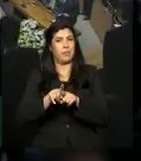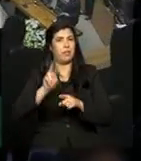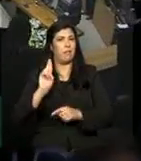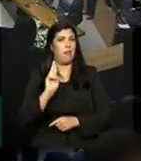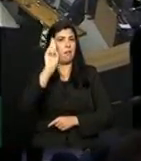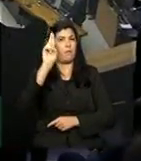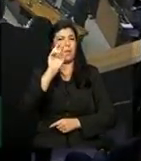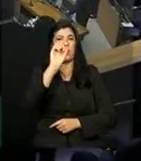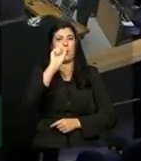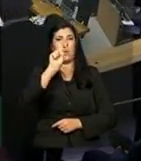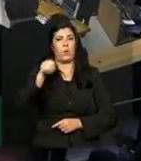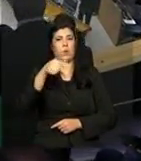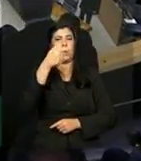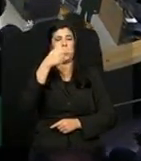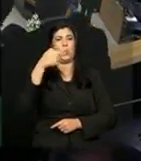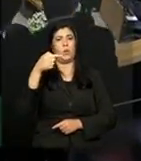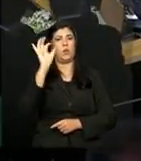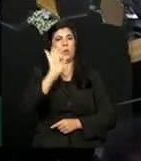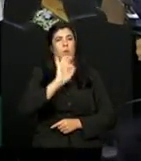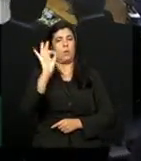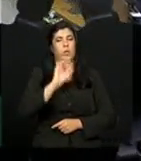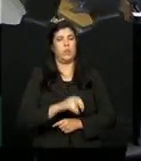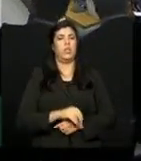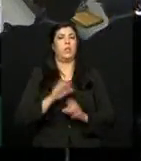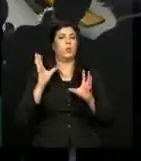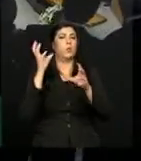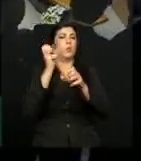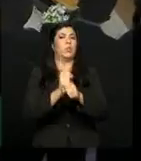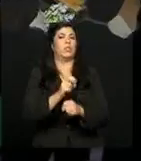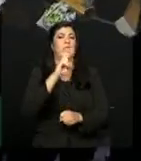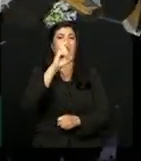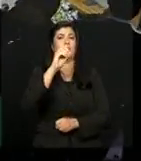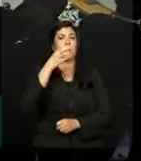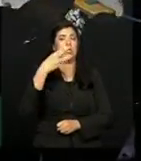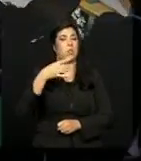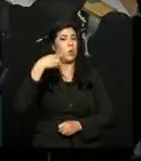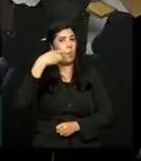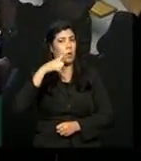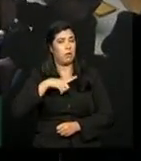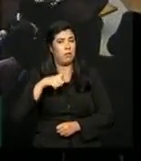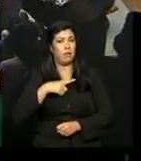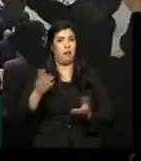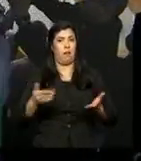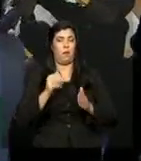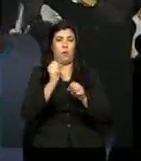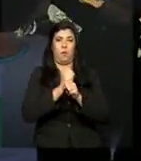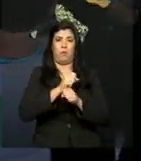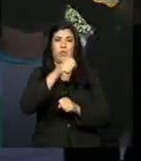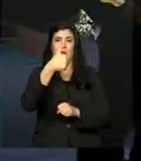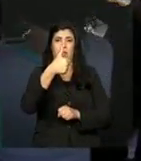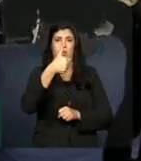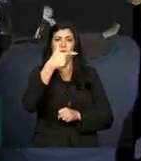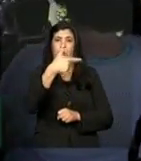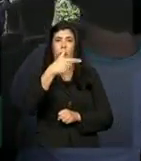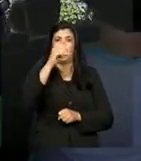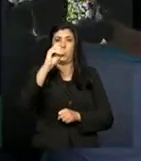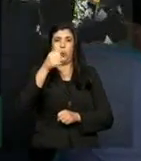representavam 8,77% dos 513 deputados. Agora, em 2015, serão